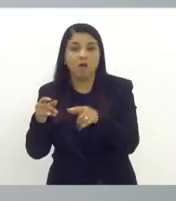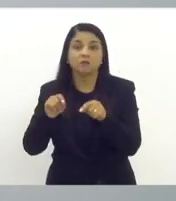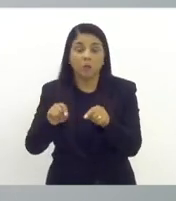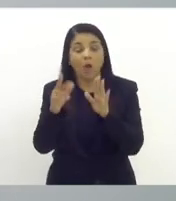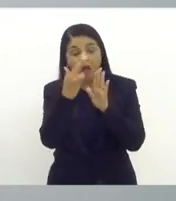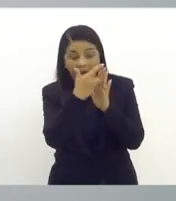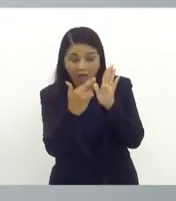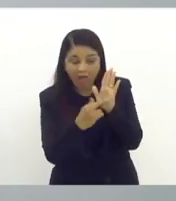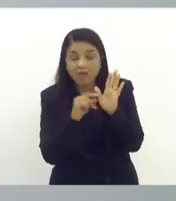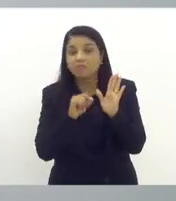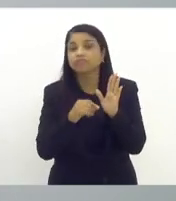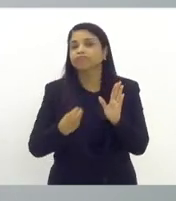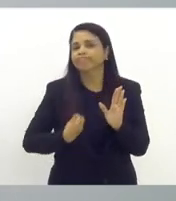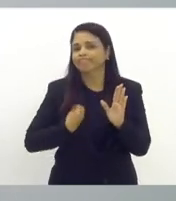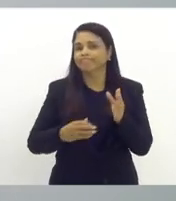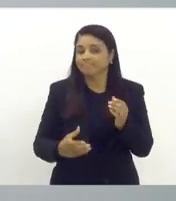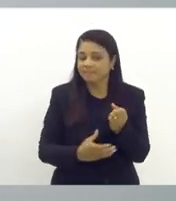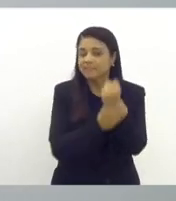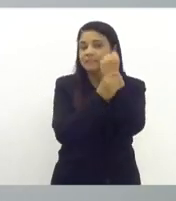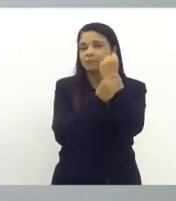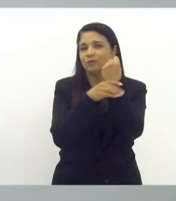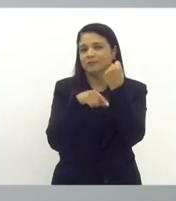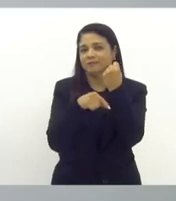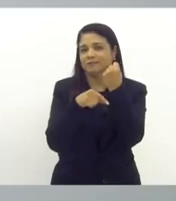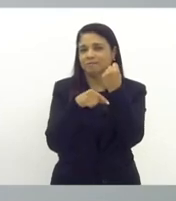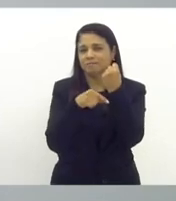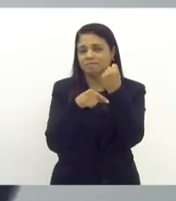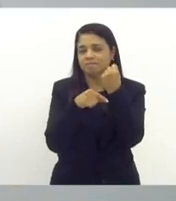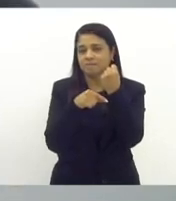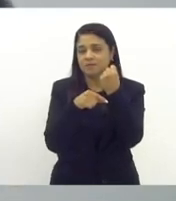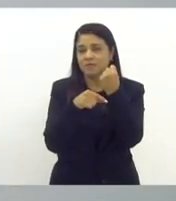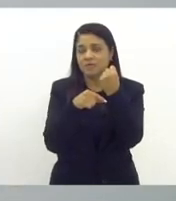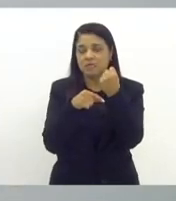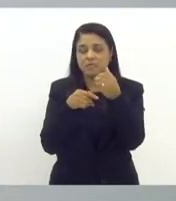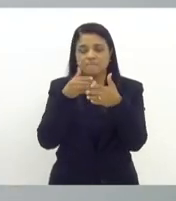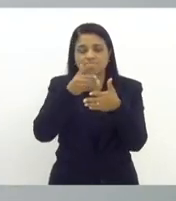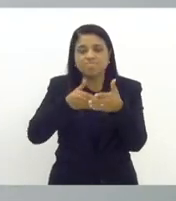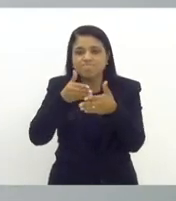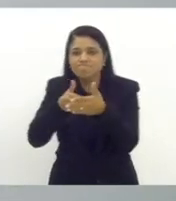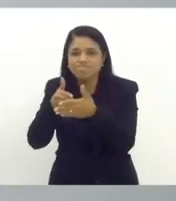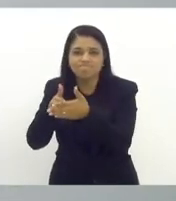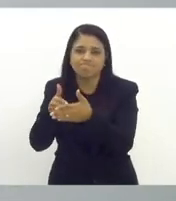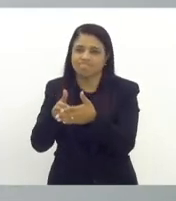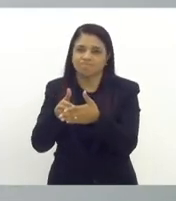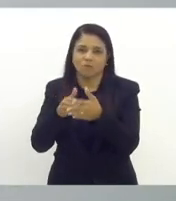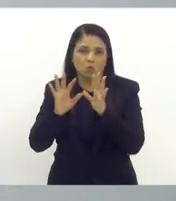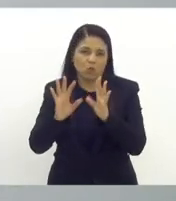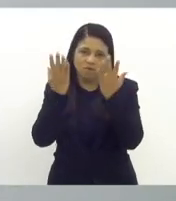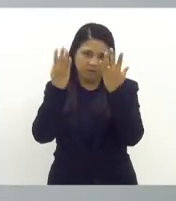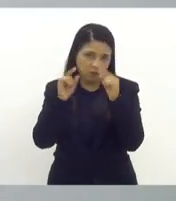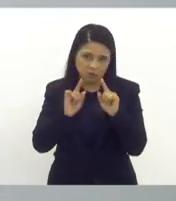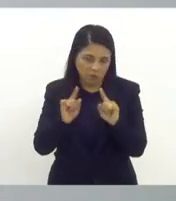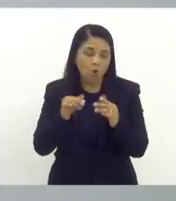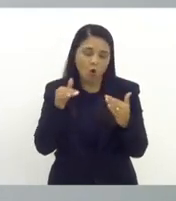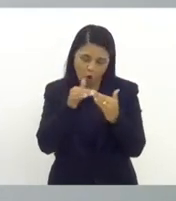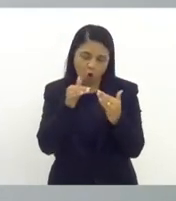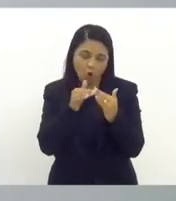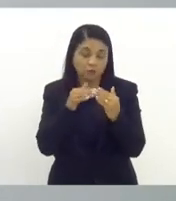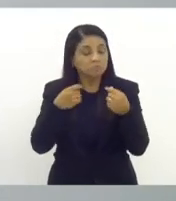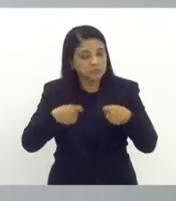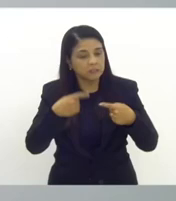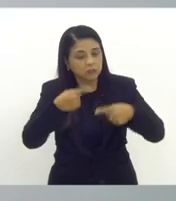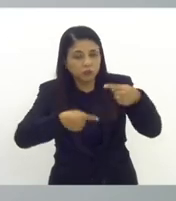dar insegurança mas também elas não podem ser vistas que inviabilizam o evento eu concordo então isso tudo tem que ser